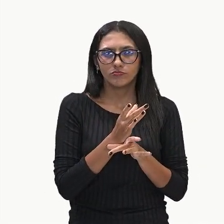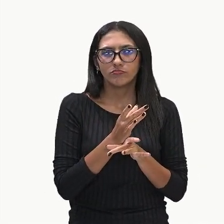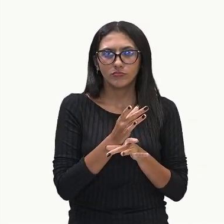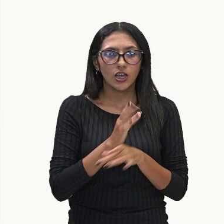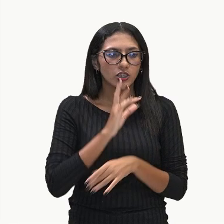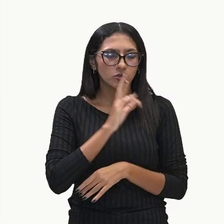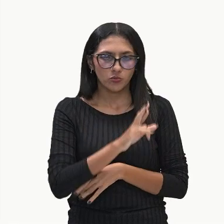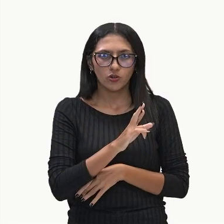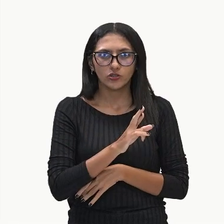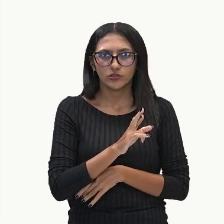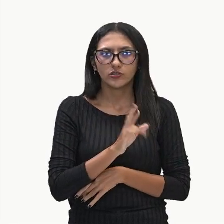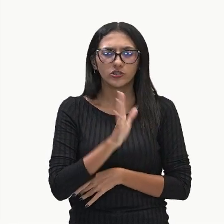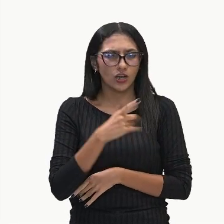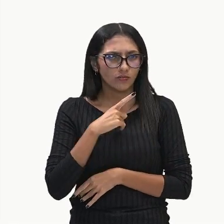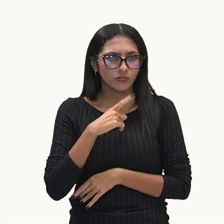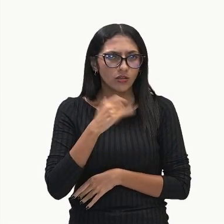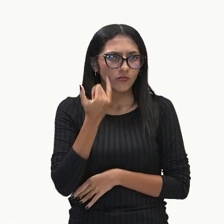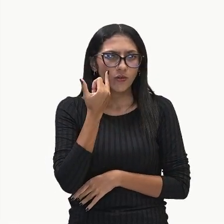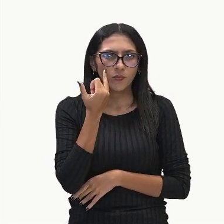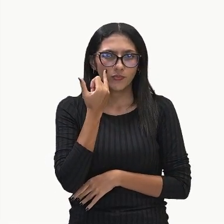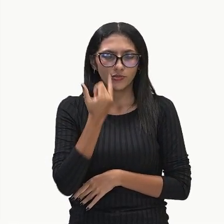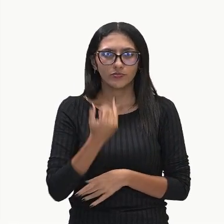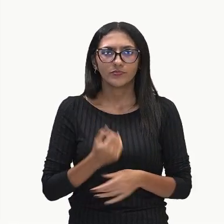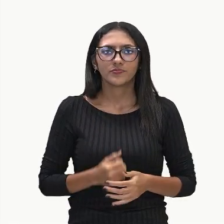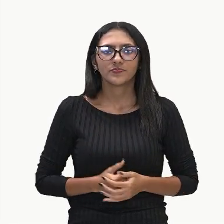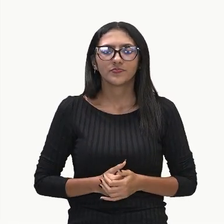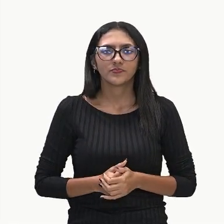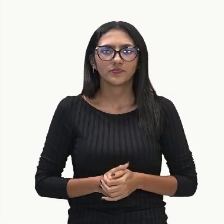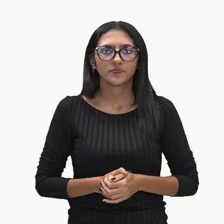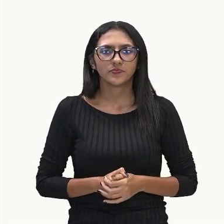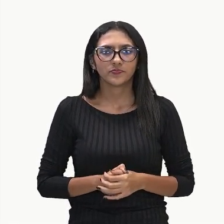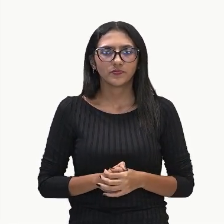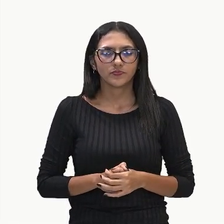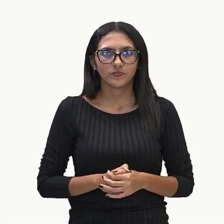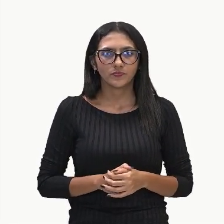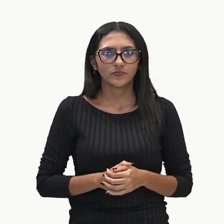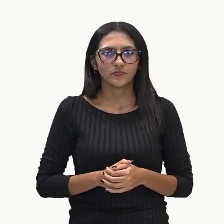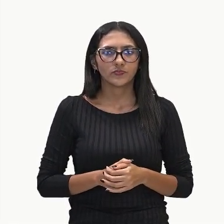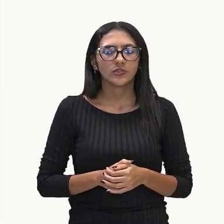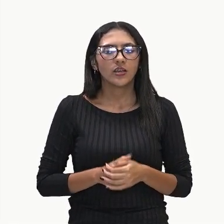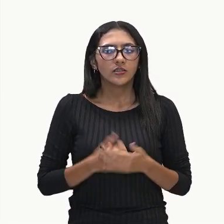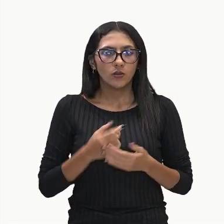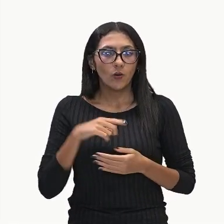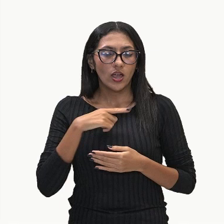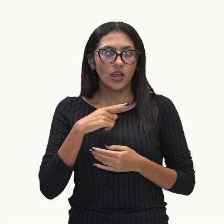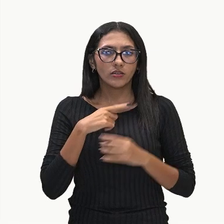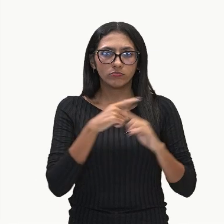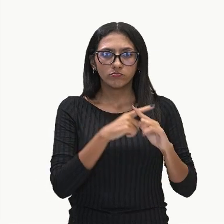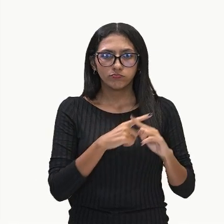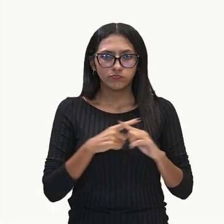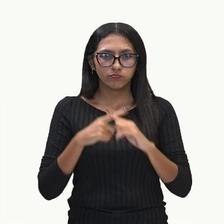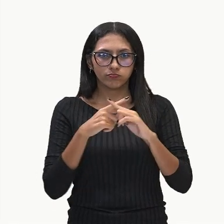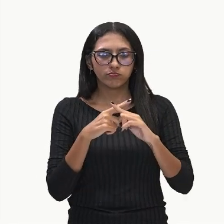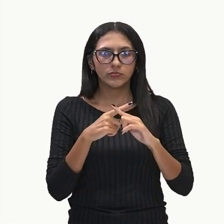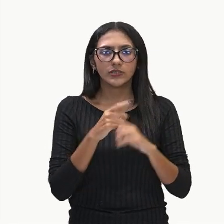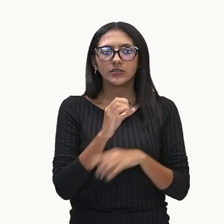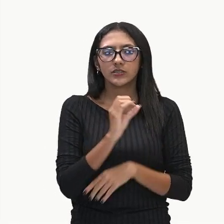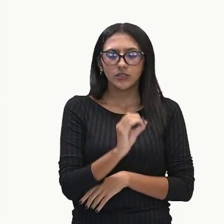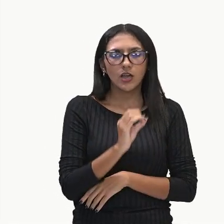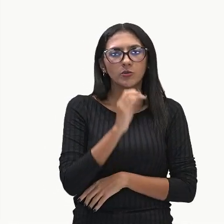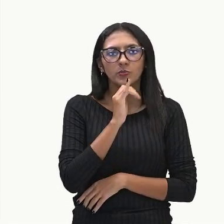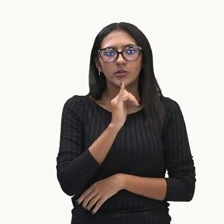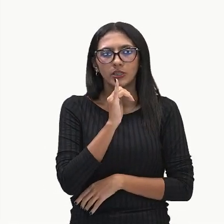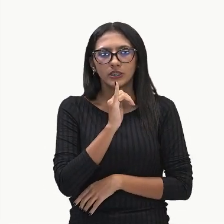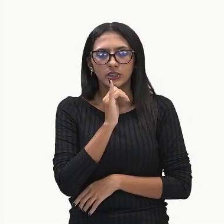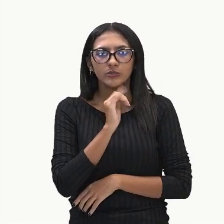primeira situação, a primeira hipótese, não é? Então, esta multiplicação aqui vai dar zero. Se o x for